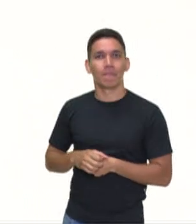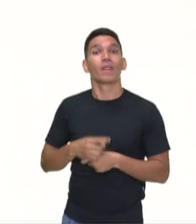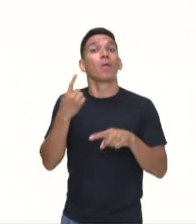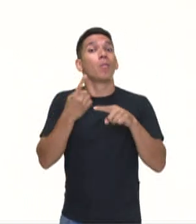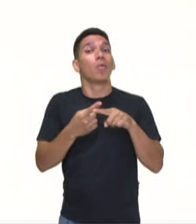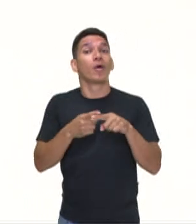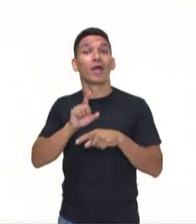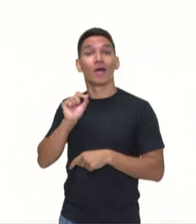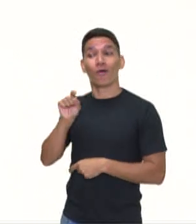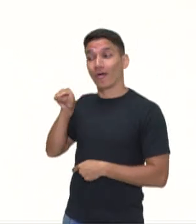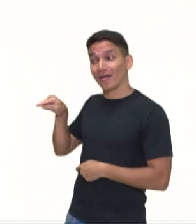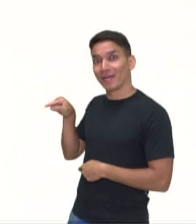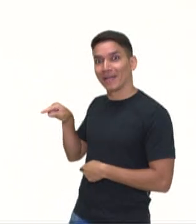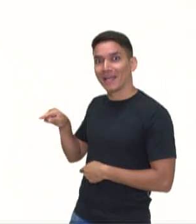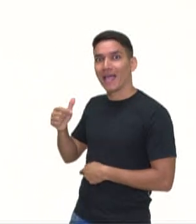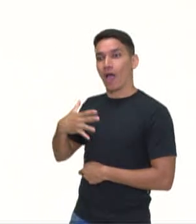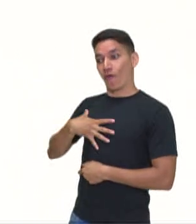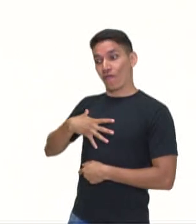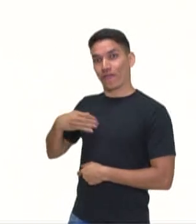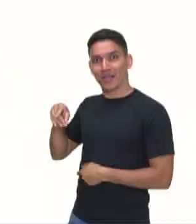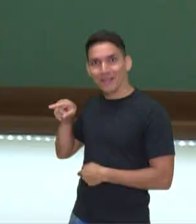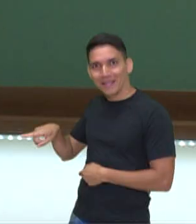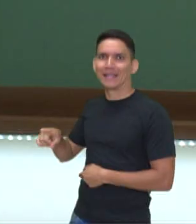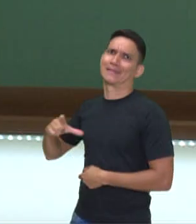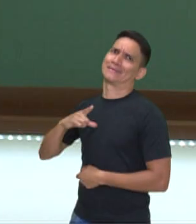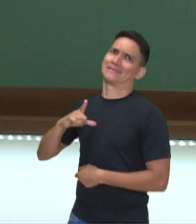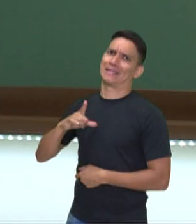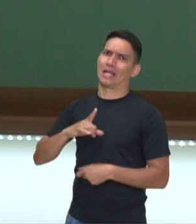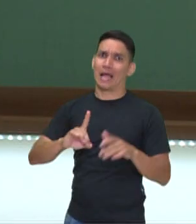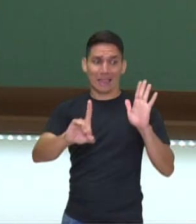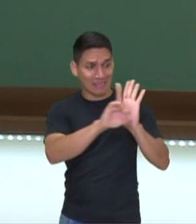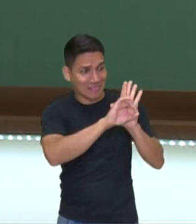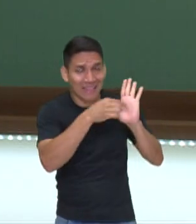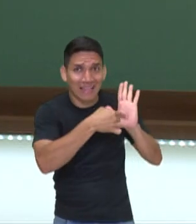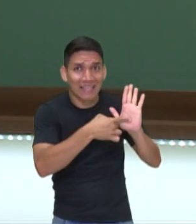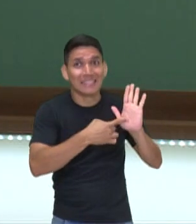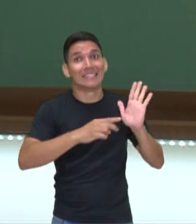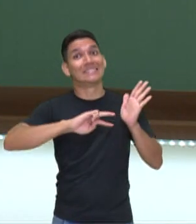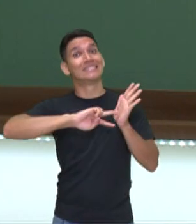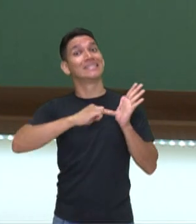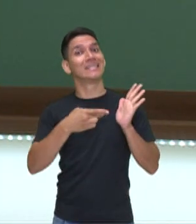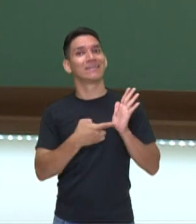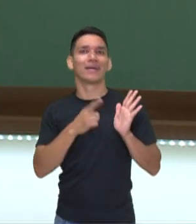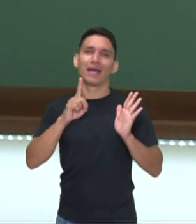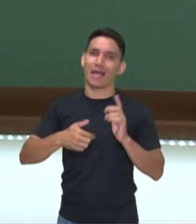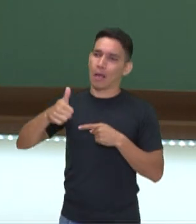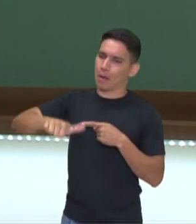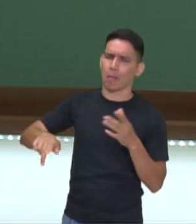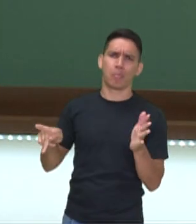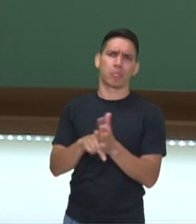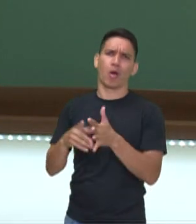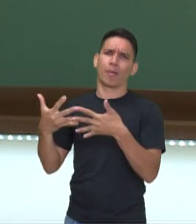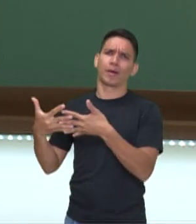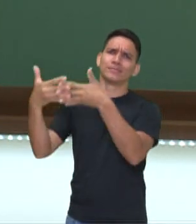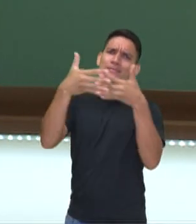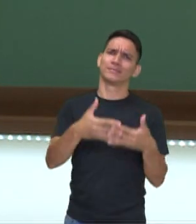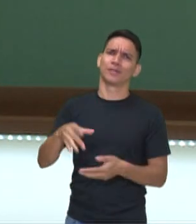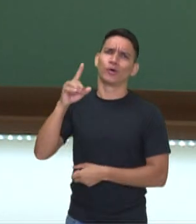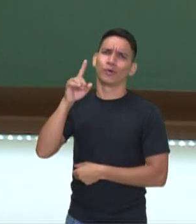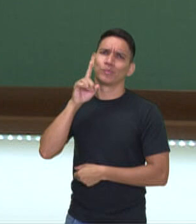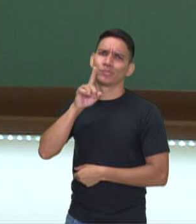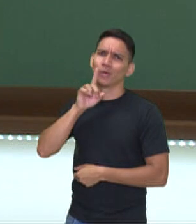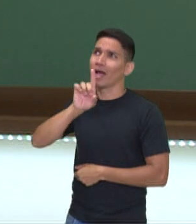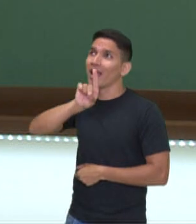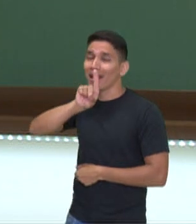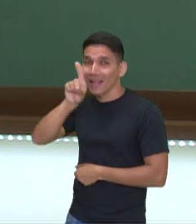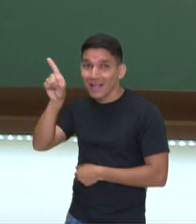he had bad score at math exam. Porque ali, na verdade, como nos Estados Unidos e em alguns outros países trabalha-se